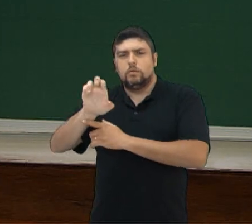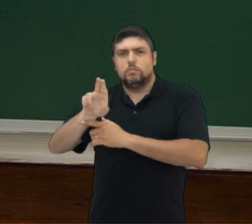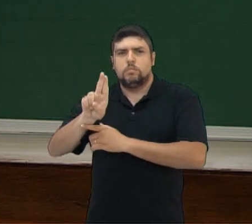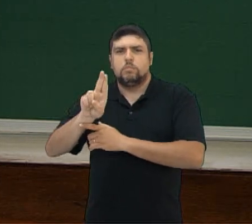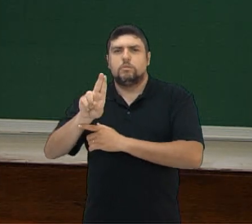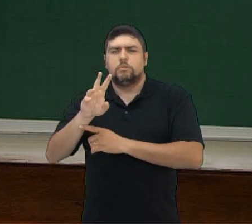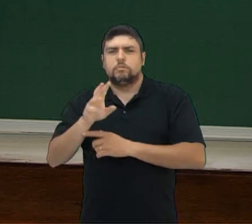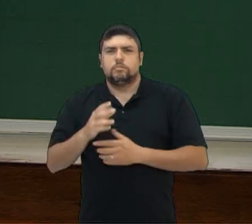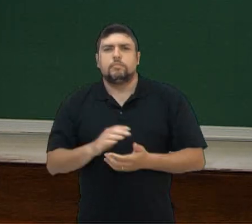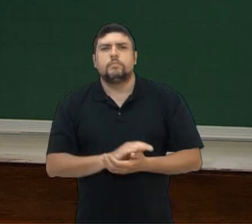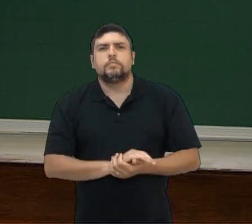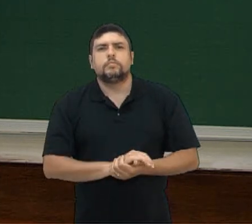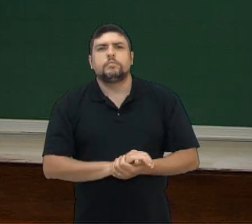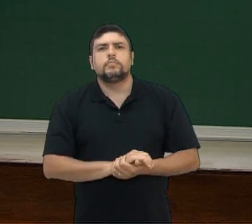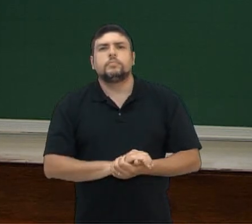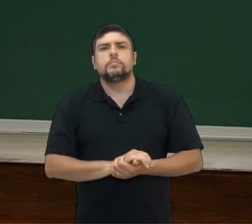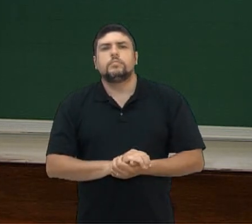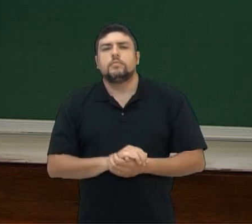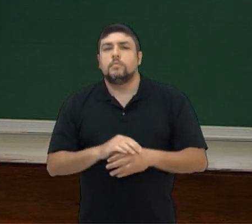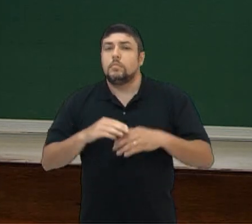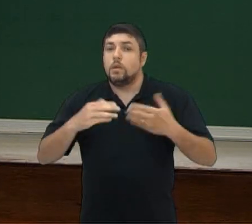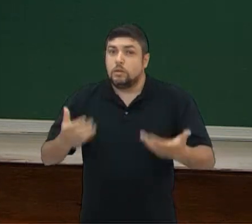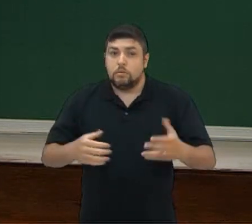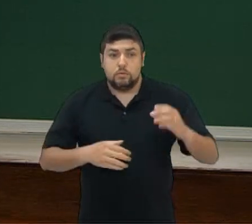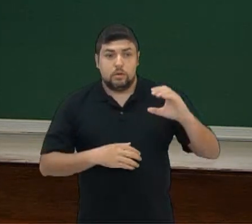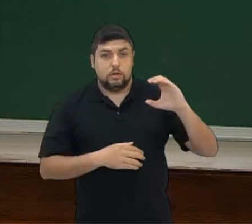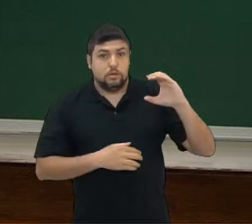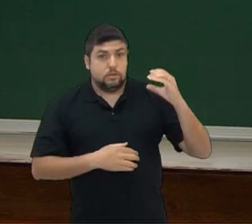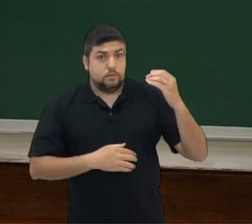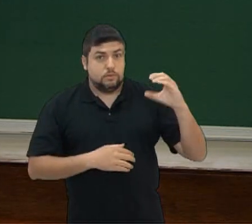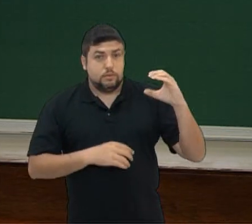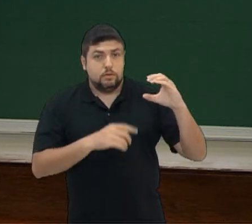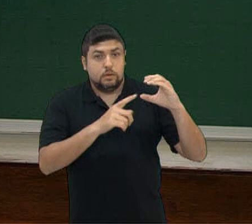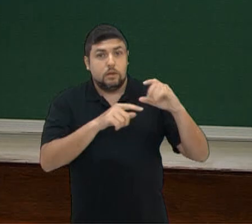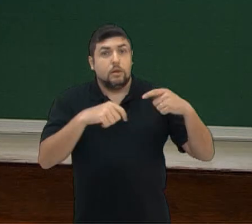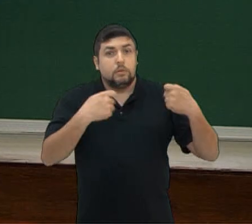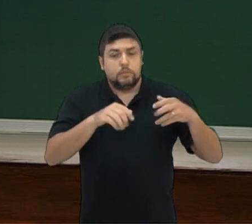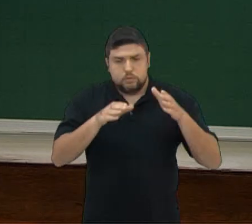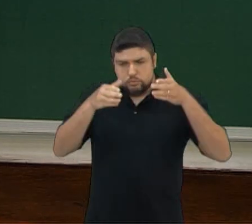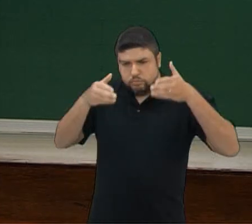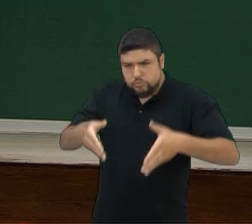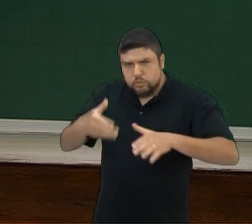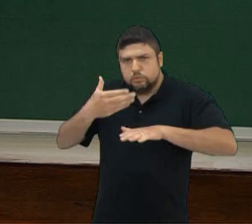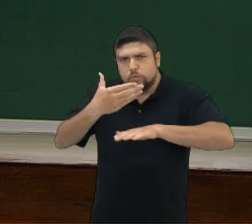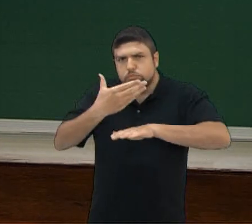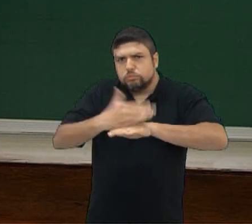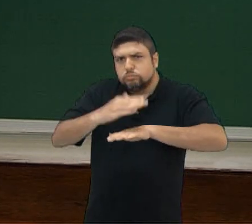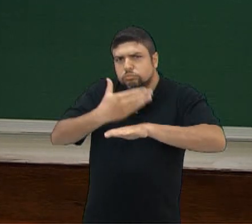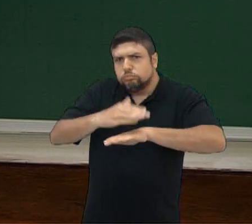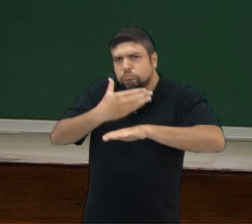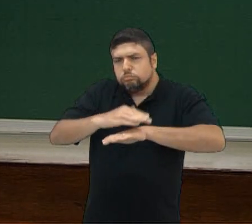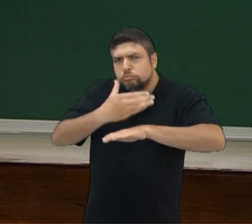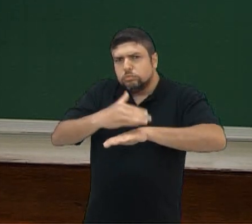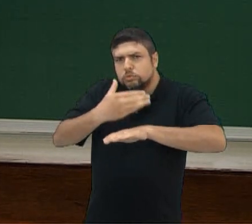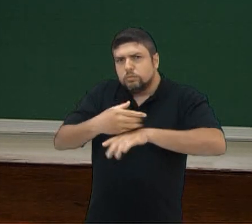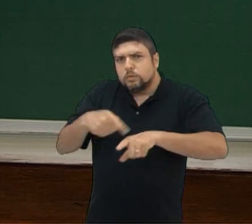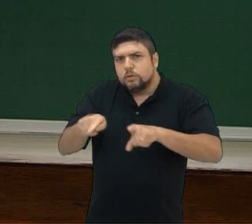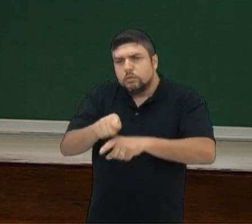história? Então, ciência, a gente precisa de uma aplicação técnica e formular uma teoria a